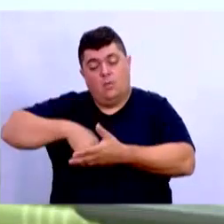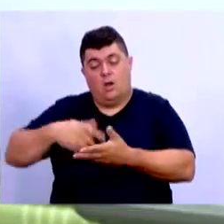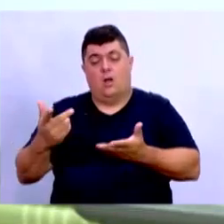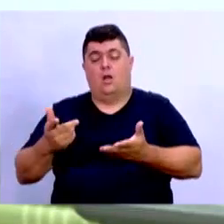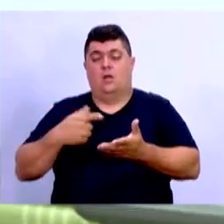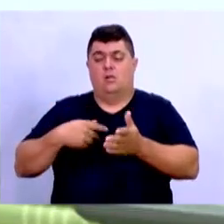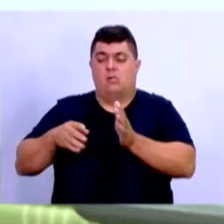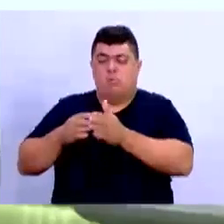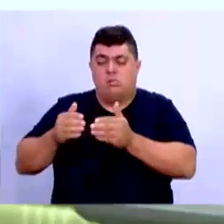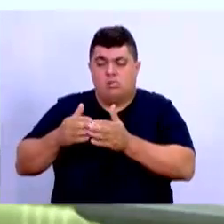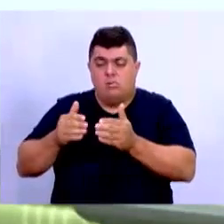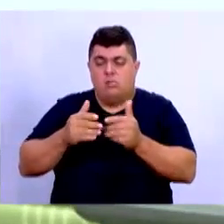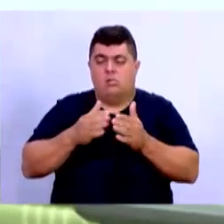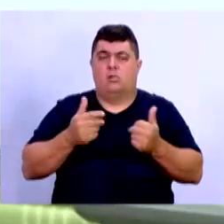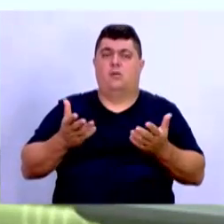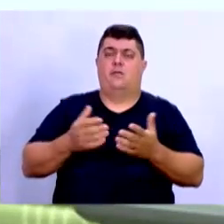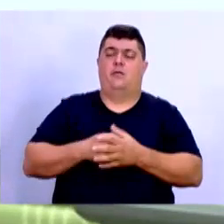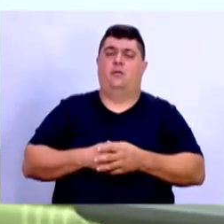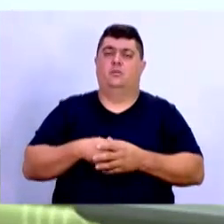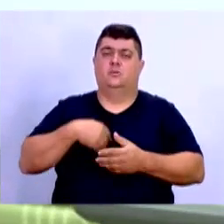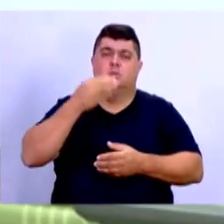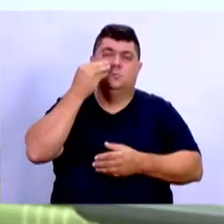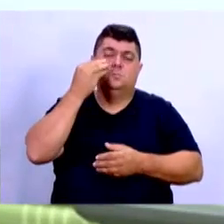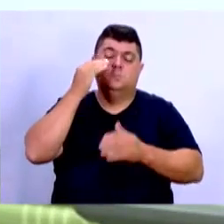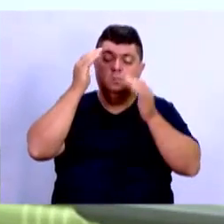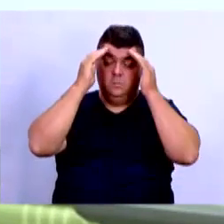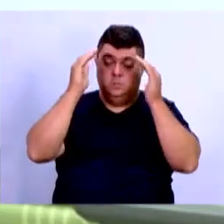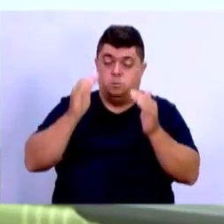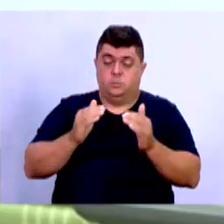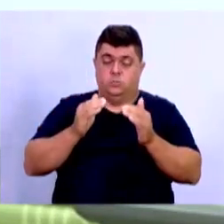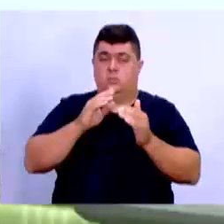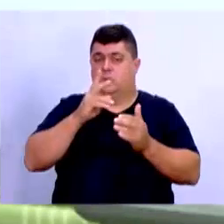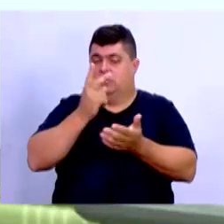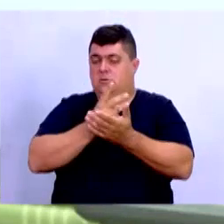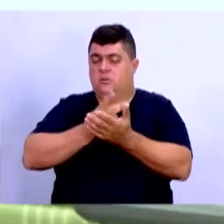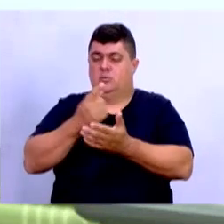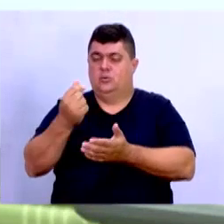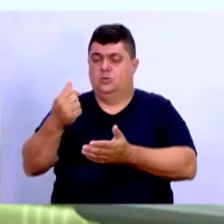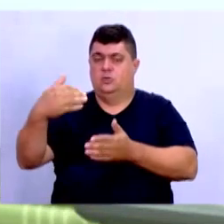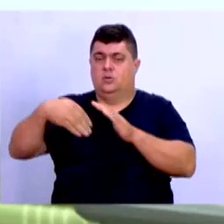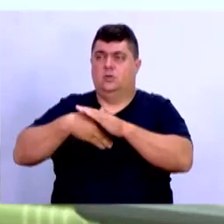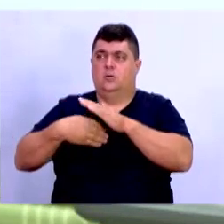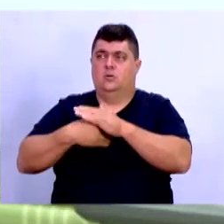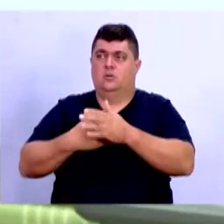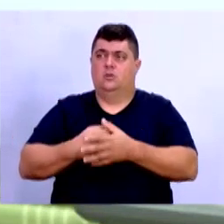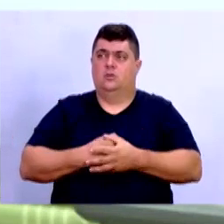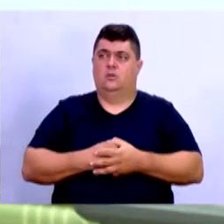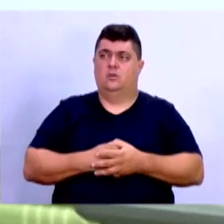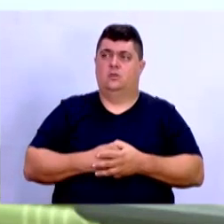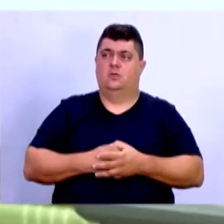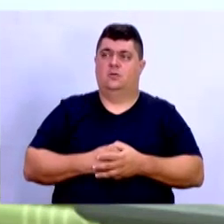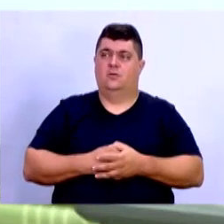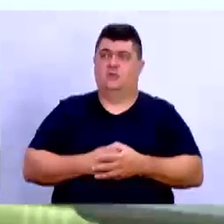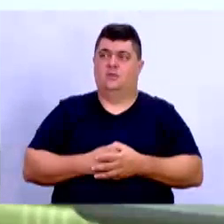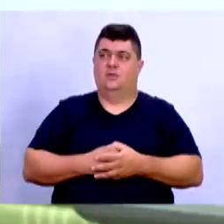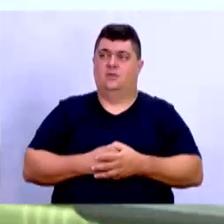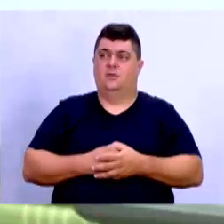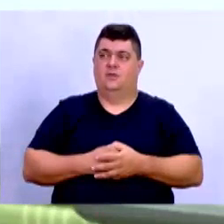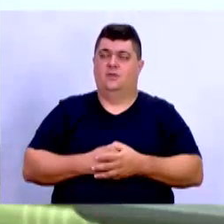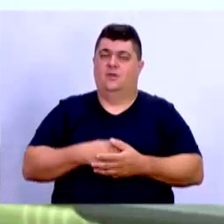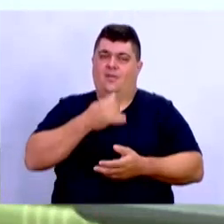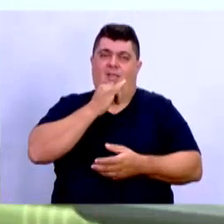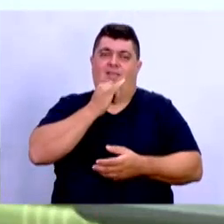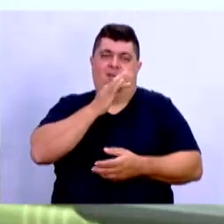cobrança, liga para o setor jurídico. Ele precisa estar atento ao dinheiro que vai entrar na faculdade. Né? Na faculdade, um